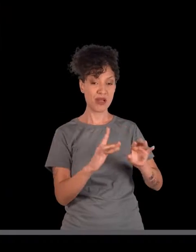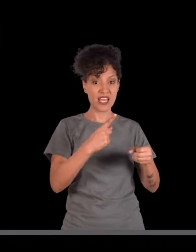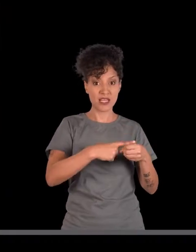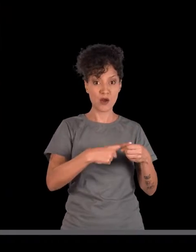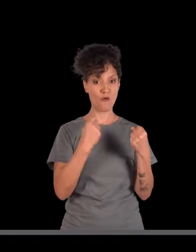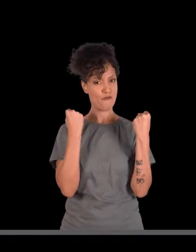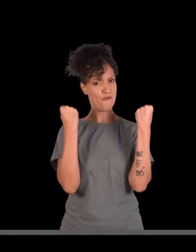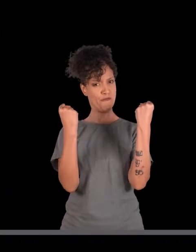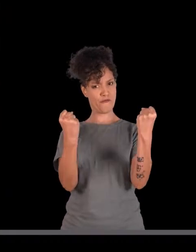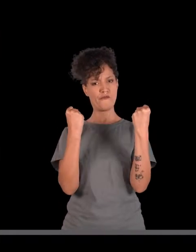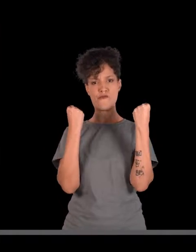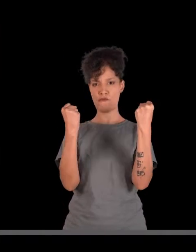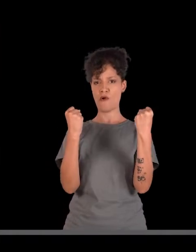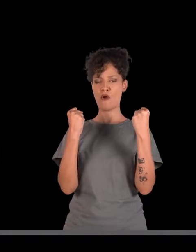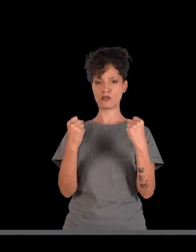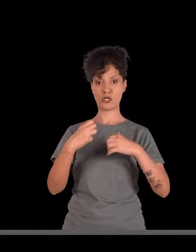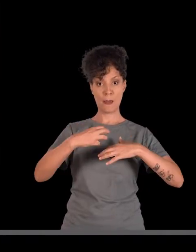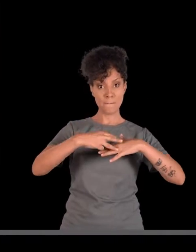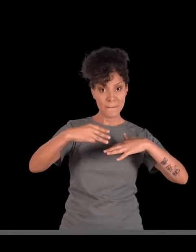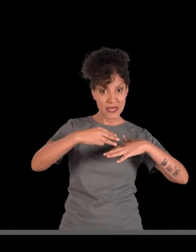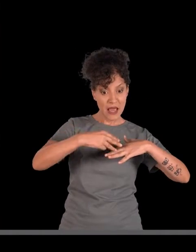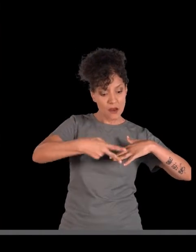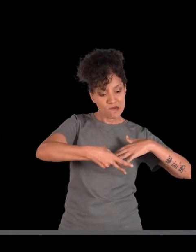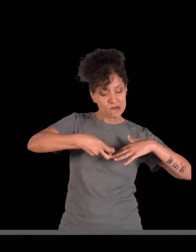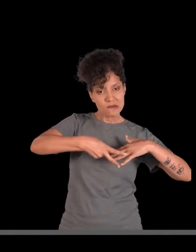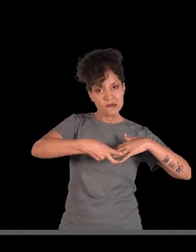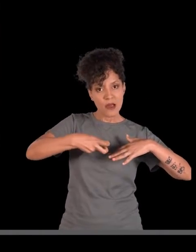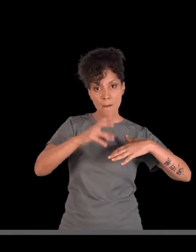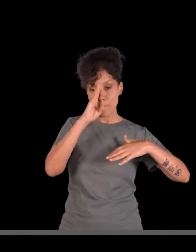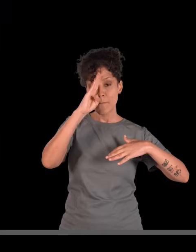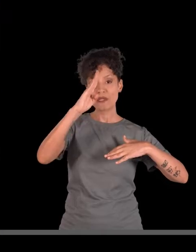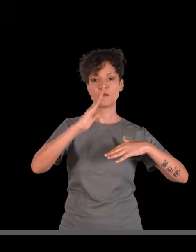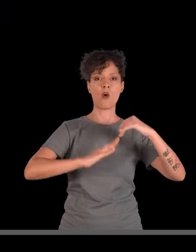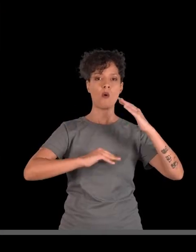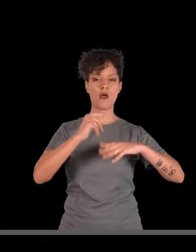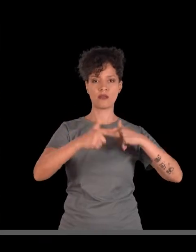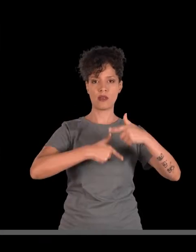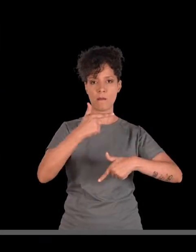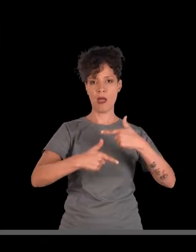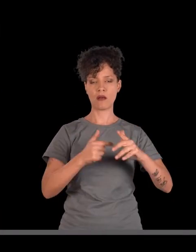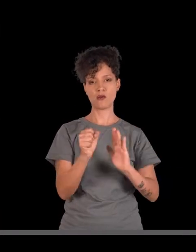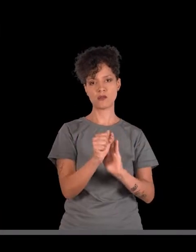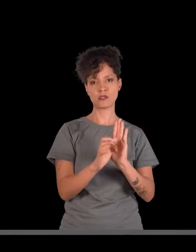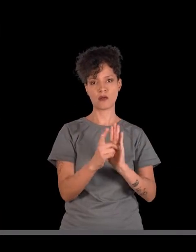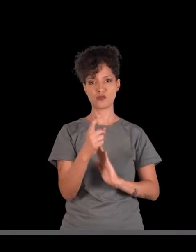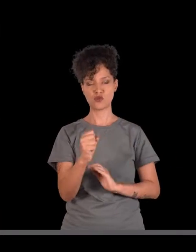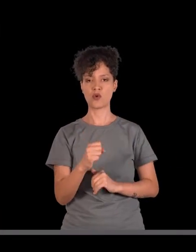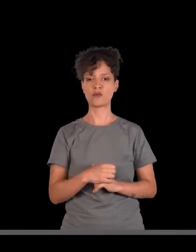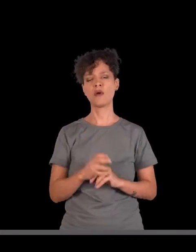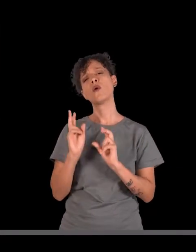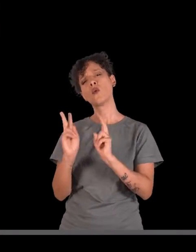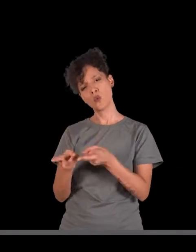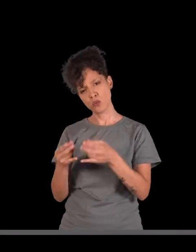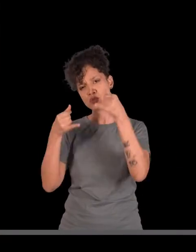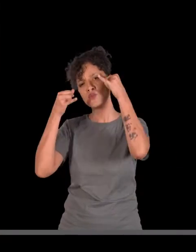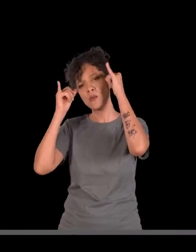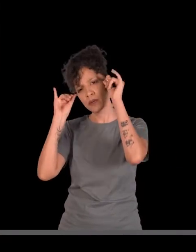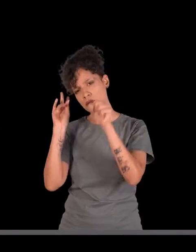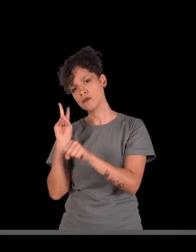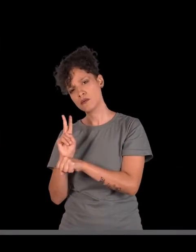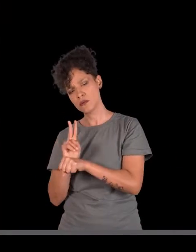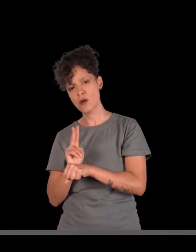interior muito forte. A mineração vai ser a principal atividade do século XVIII. Não quer dizer que a pecuária não existia ou